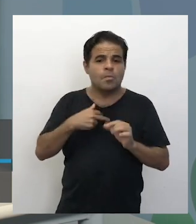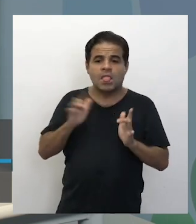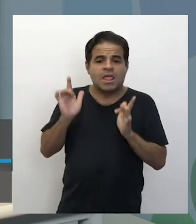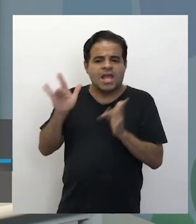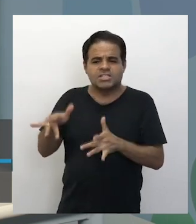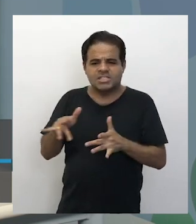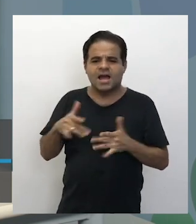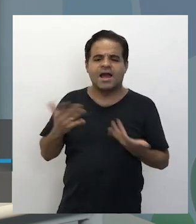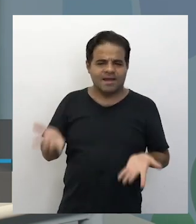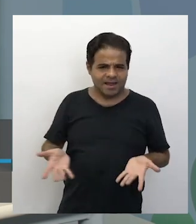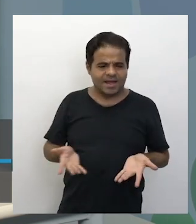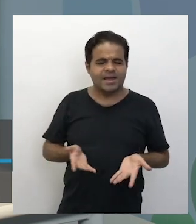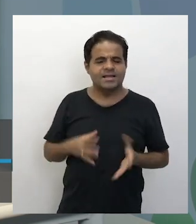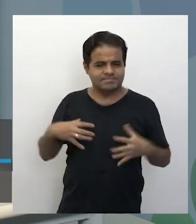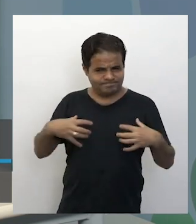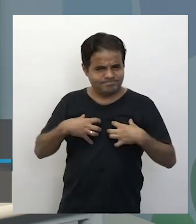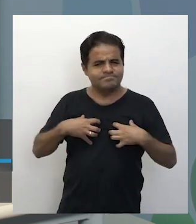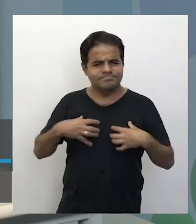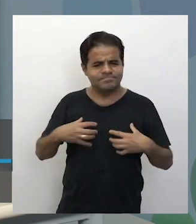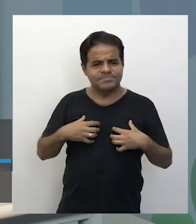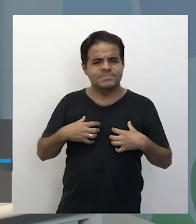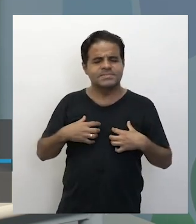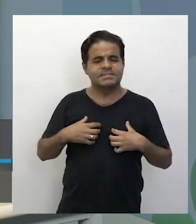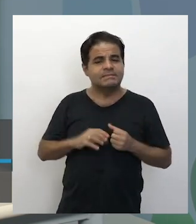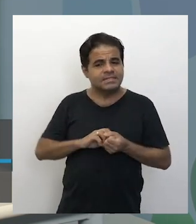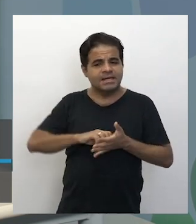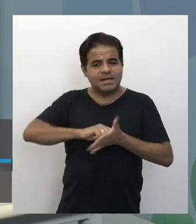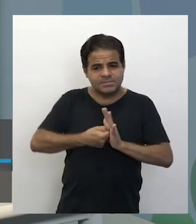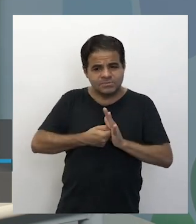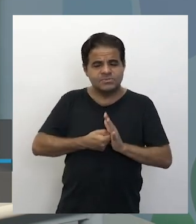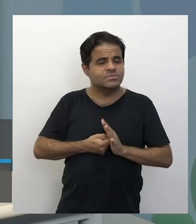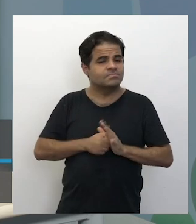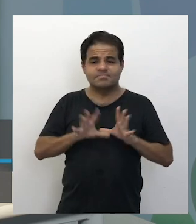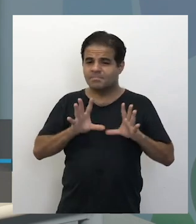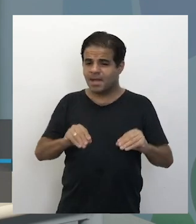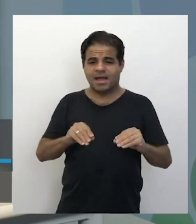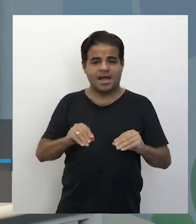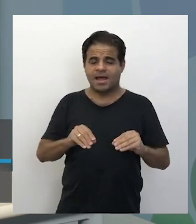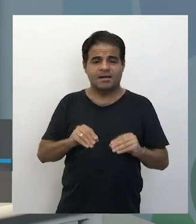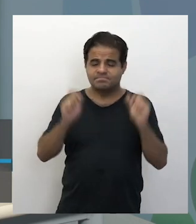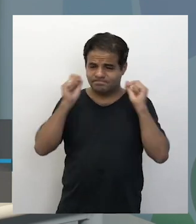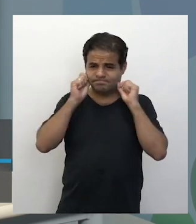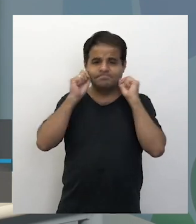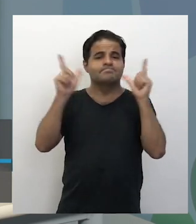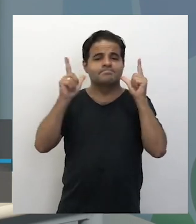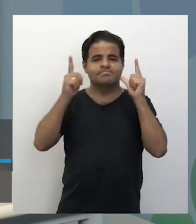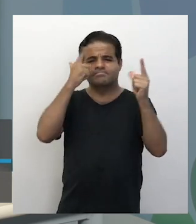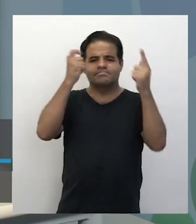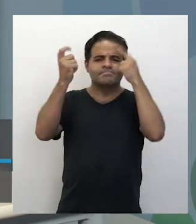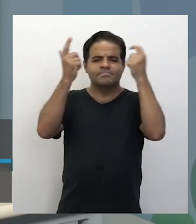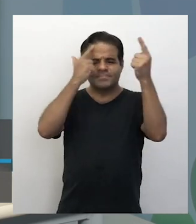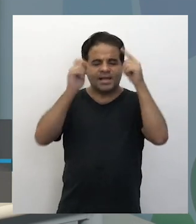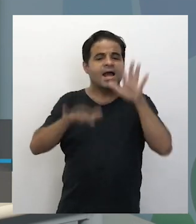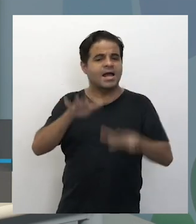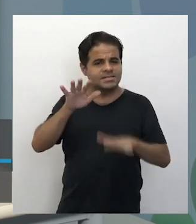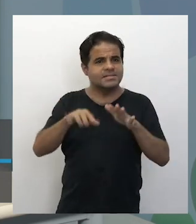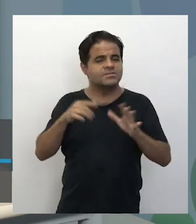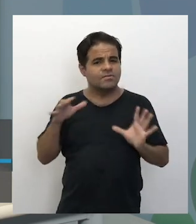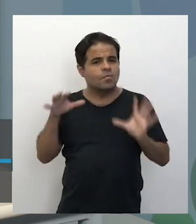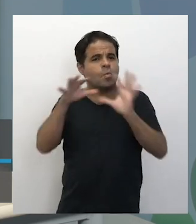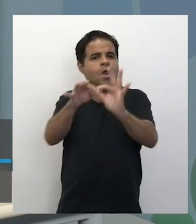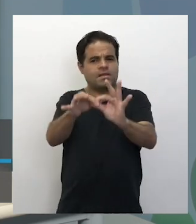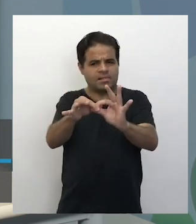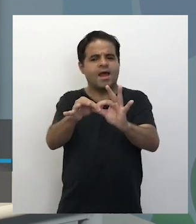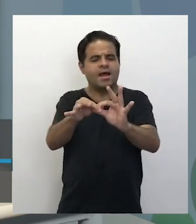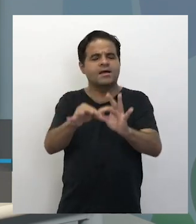deixar esse modo, né, essa questão offline, não deixar despertar esse lado criativo. Porque às vezes a gente fica tão